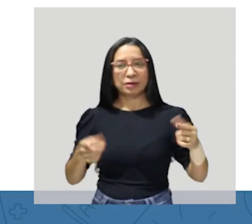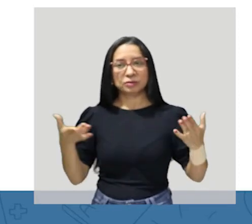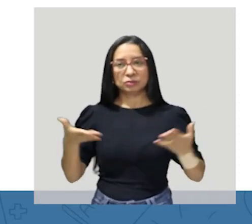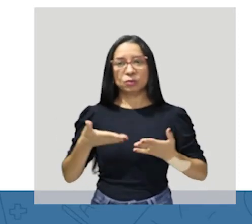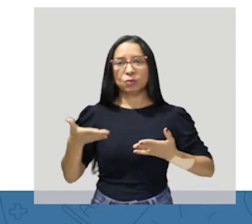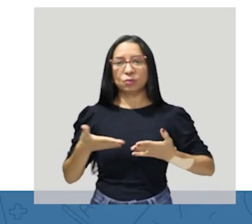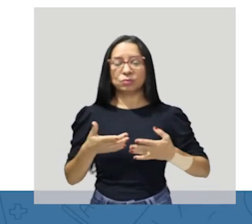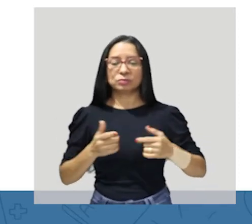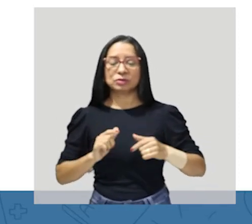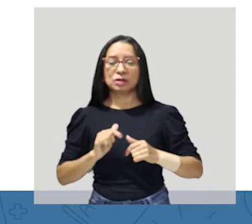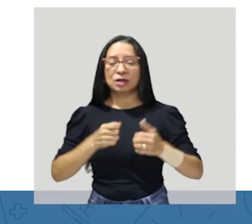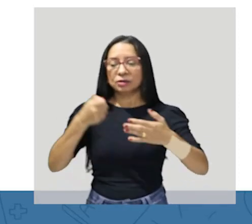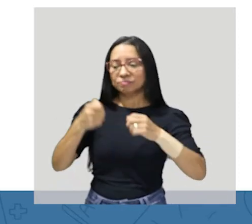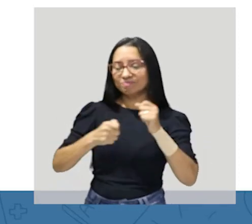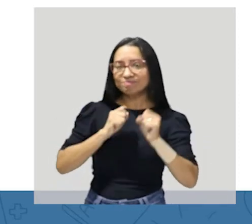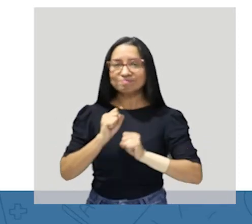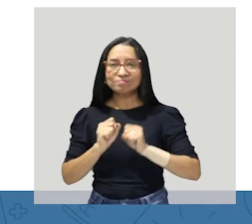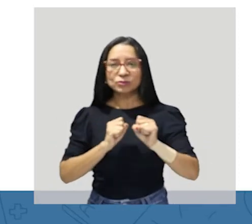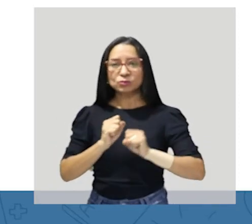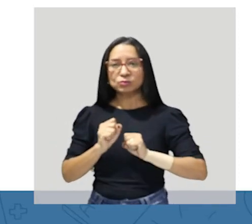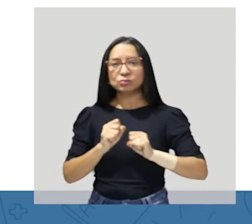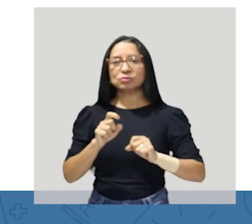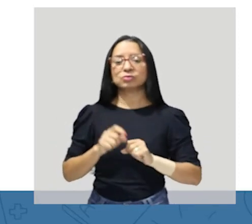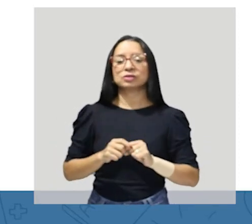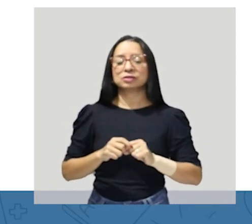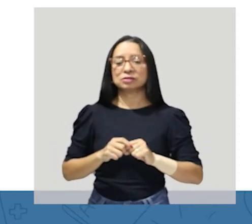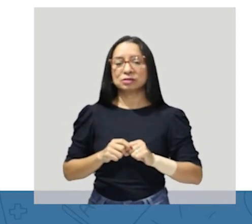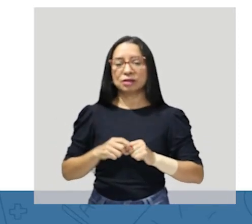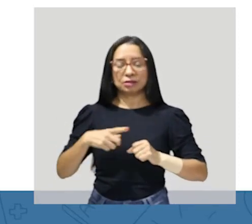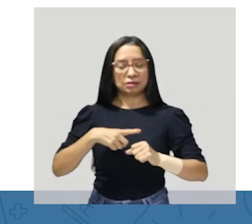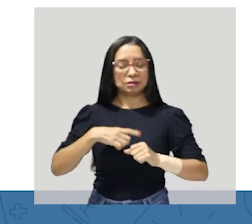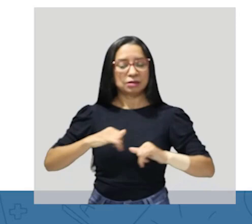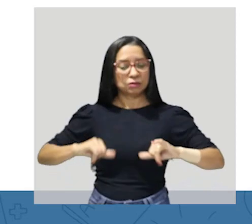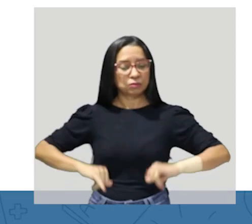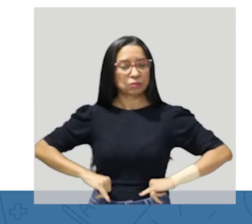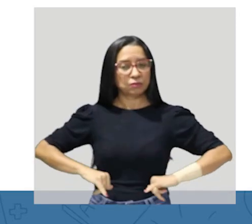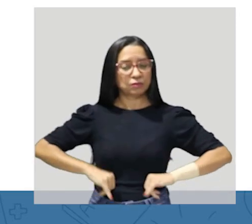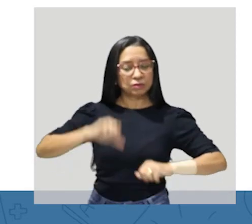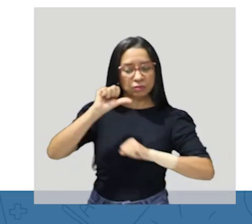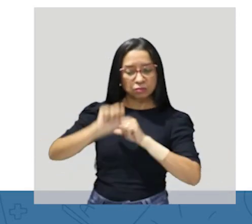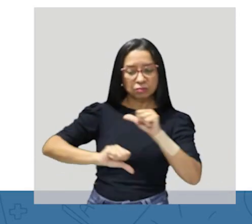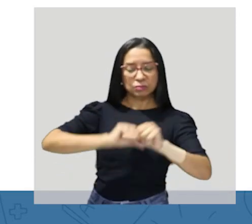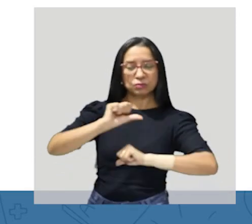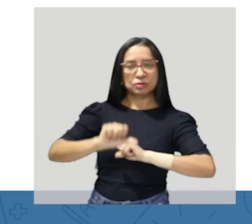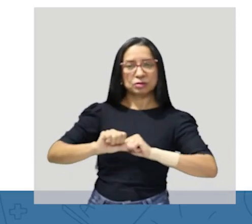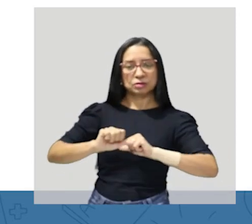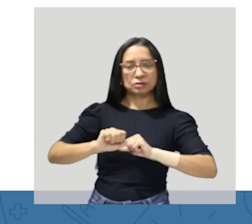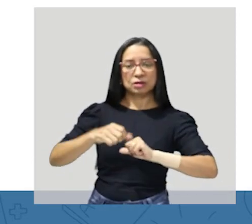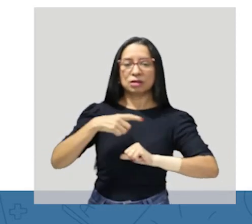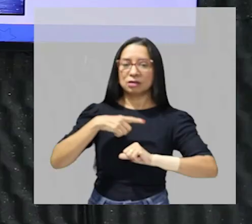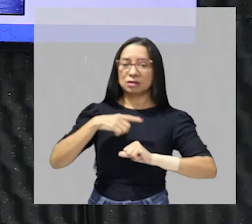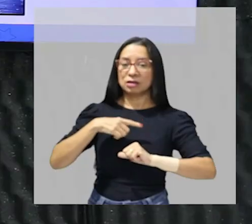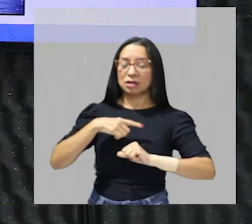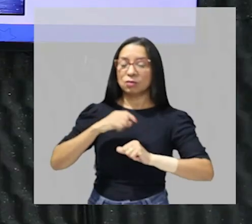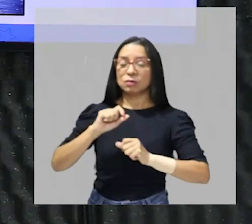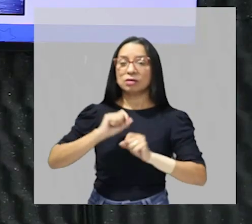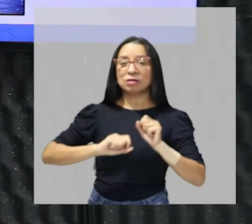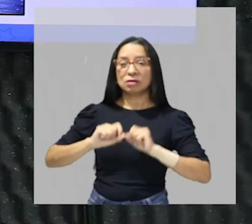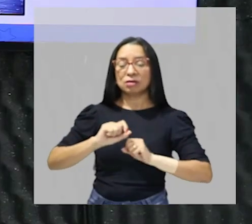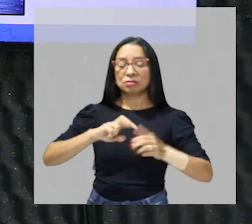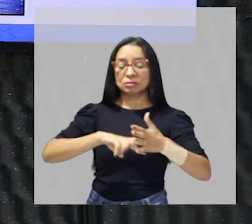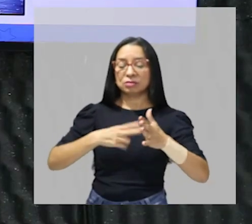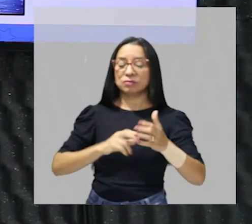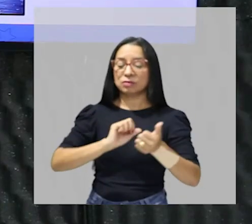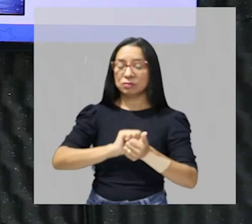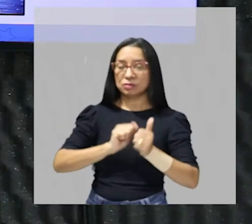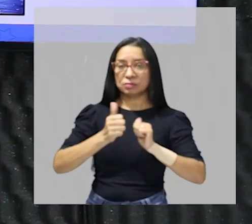hoje, as lutas, as artes marciais, sofreram um processo de esportivização. Sofrendo o processo de esportivização,